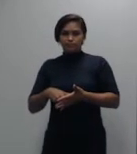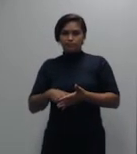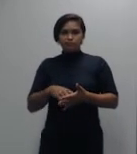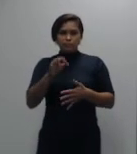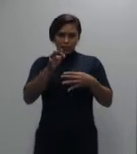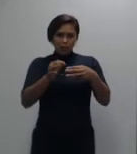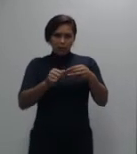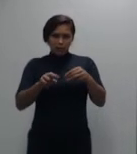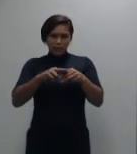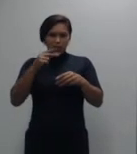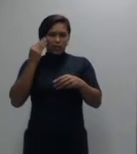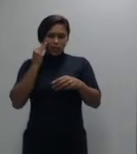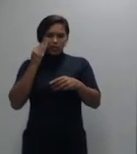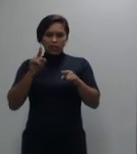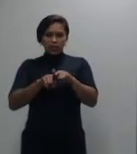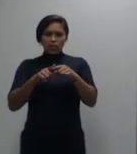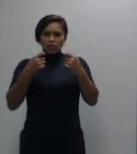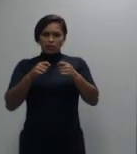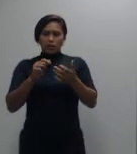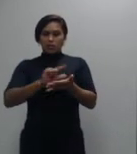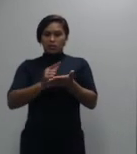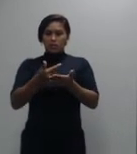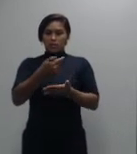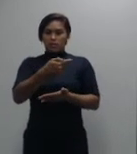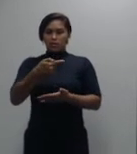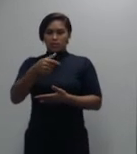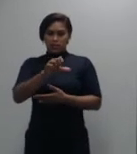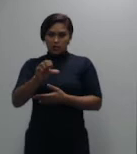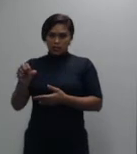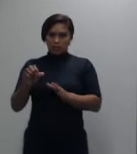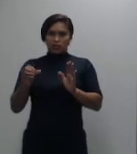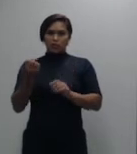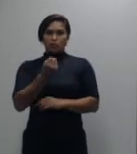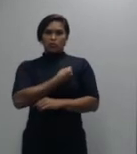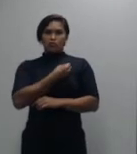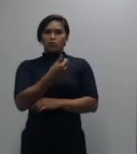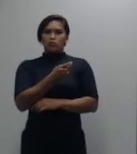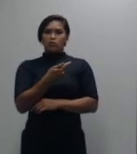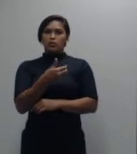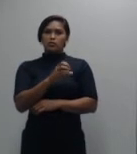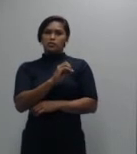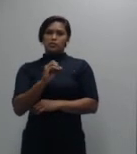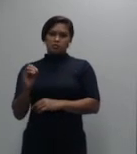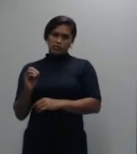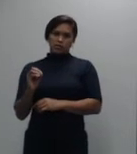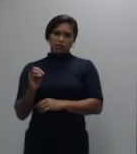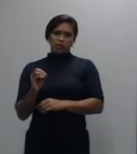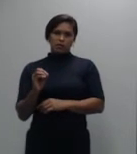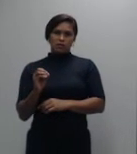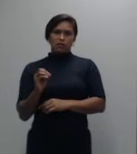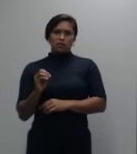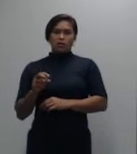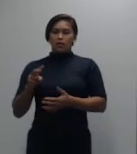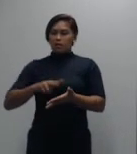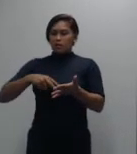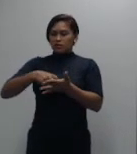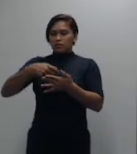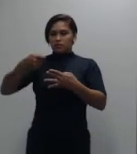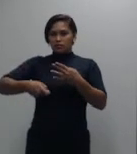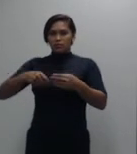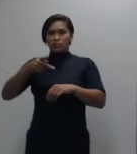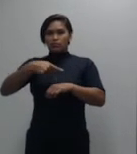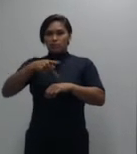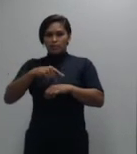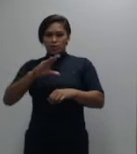ministros forming a folha de 79 e quem é número sem a sentença estrangeira traduzida para o